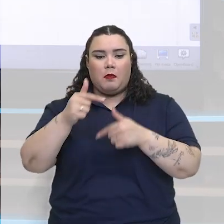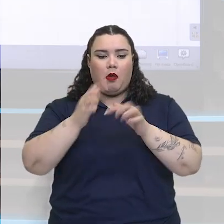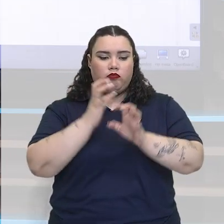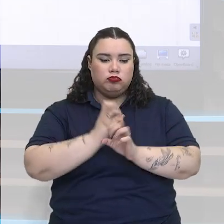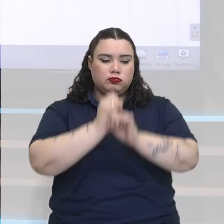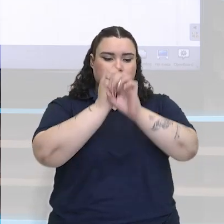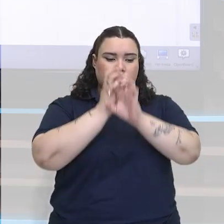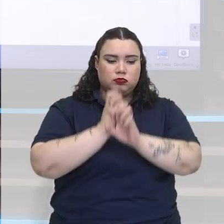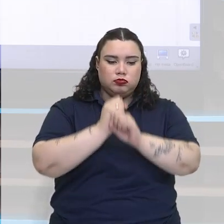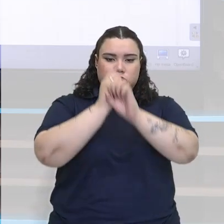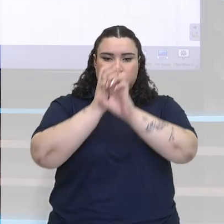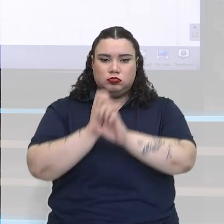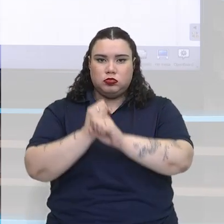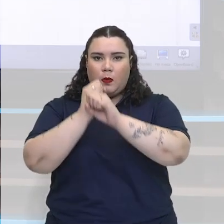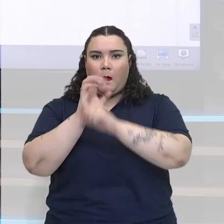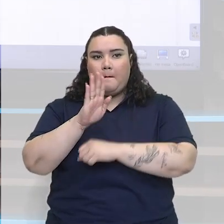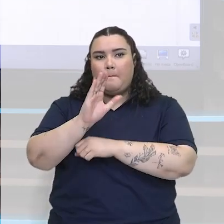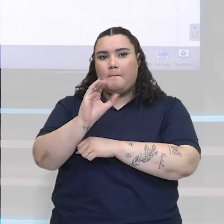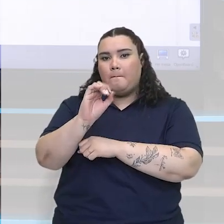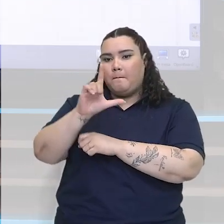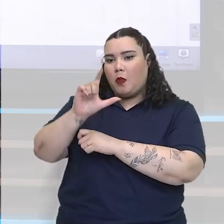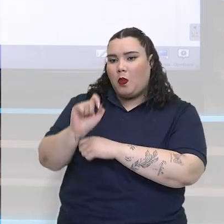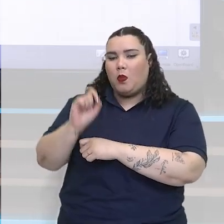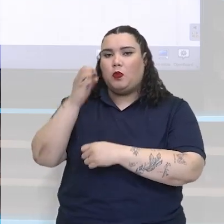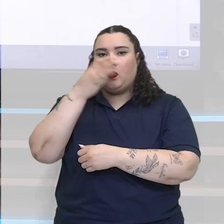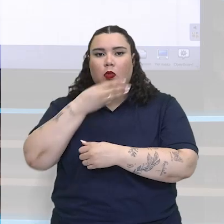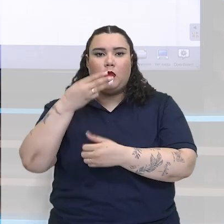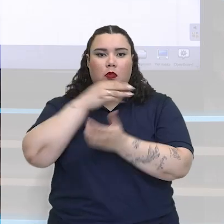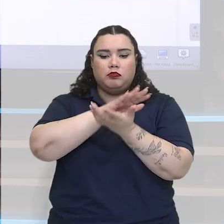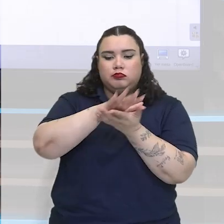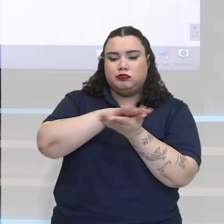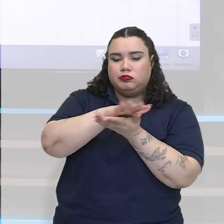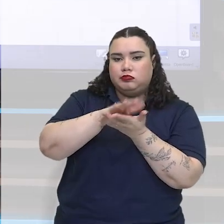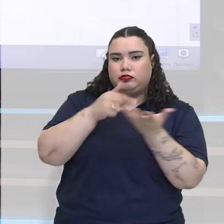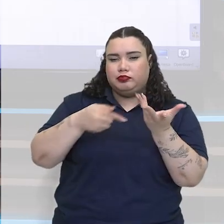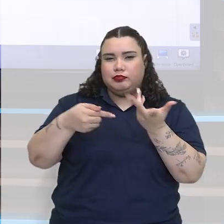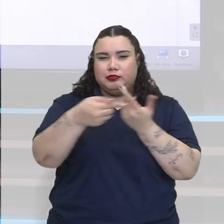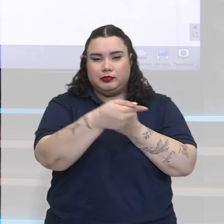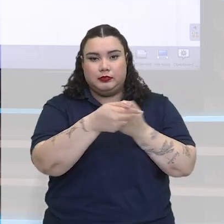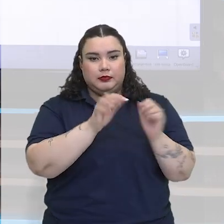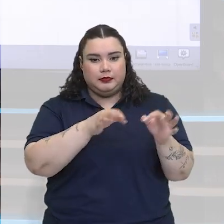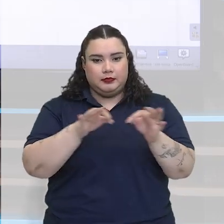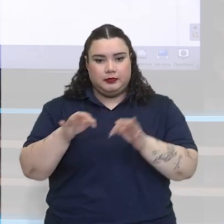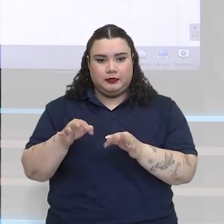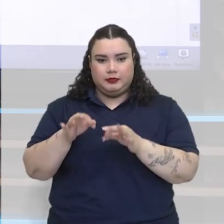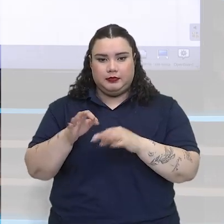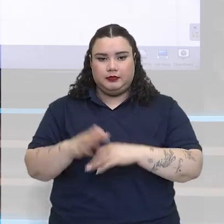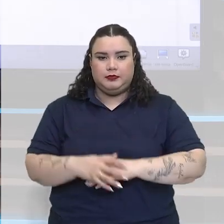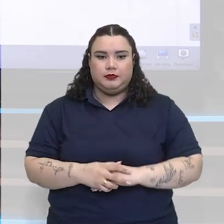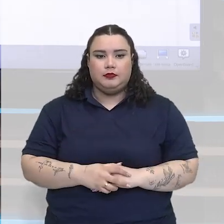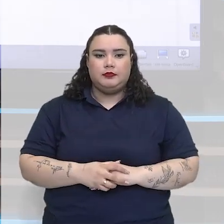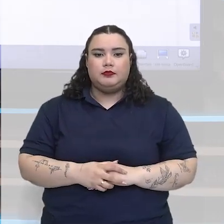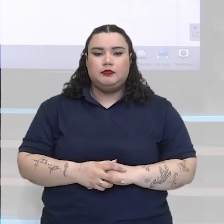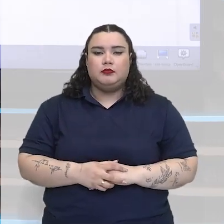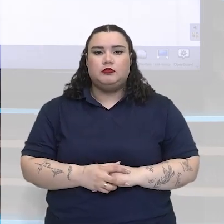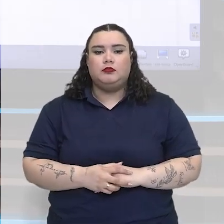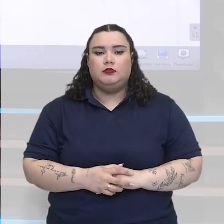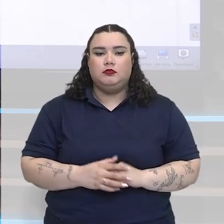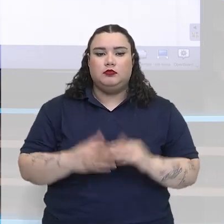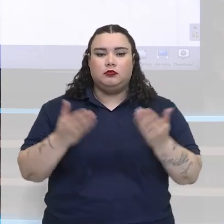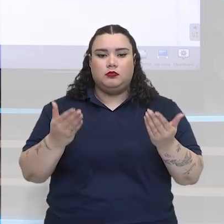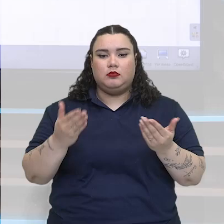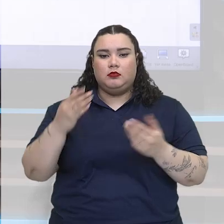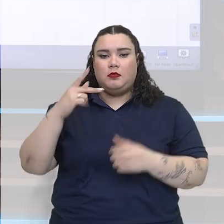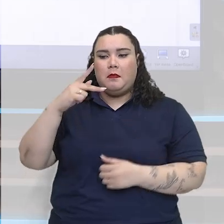com bolos, com doces, certo? Com guloseimas. Então, confeiteiro. E